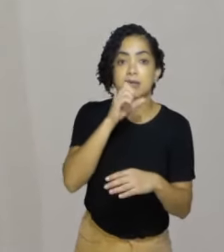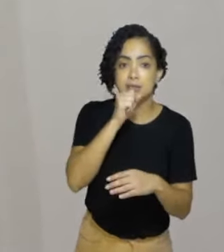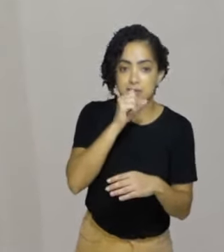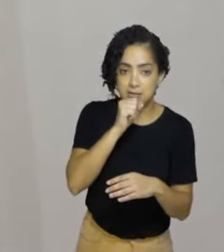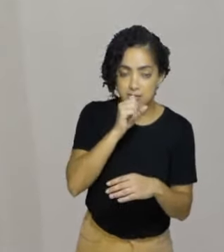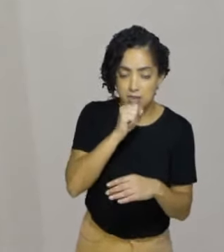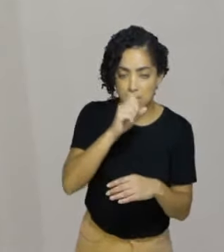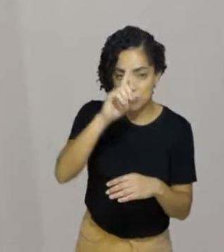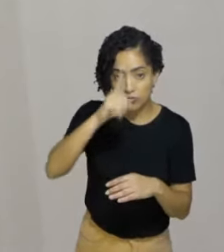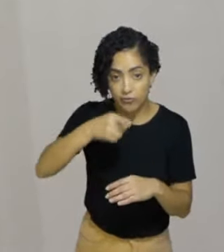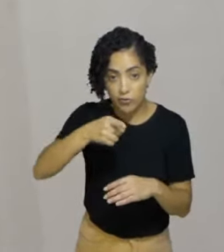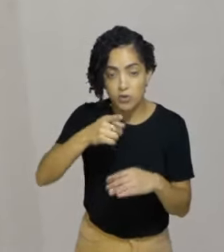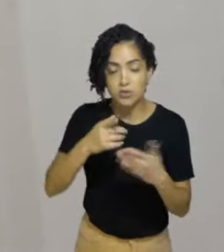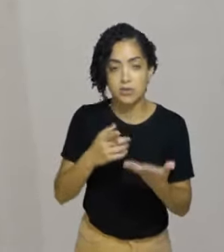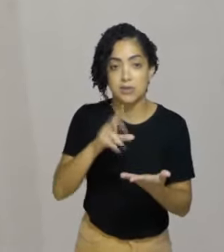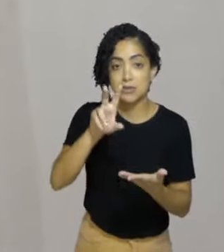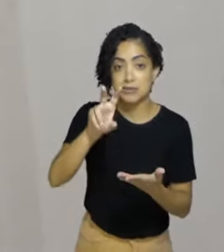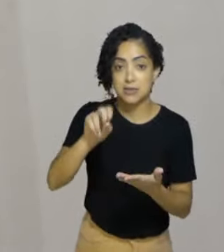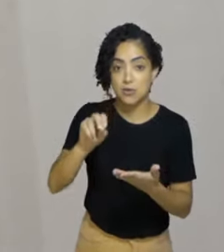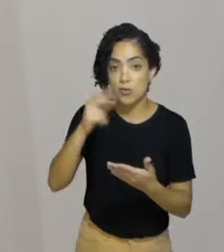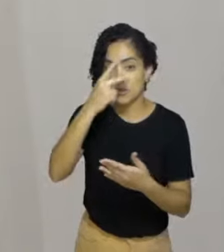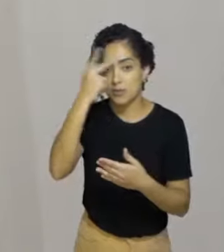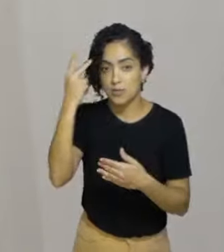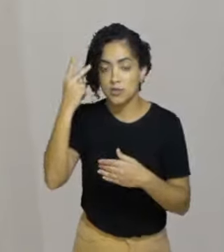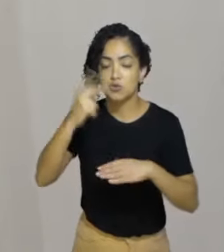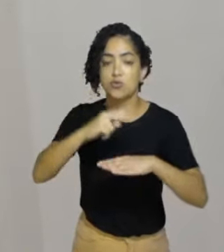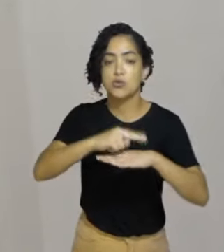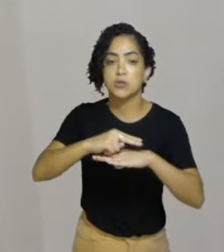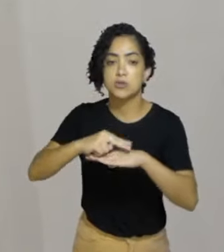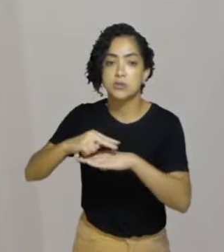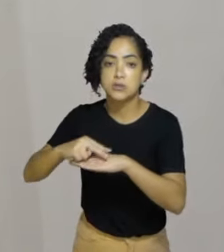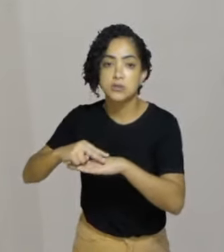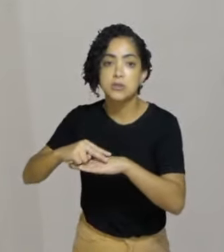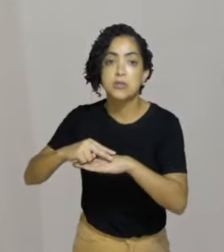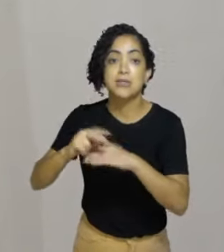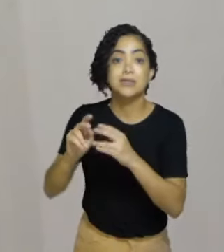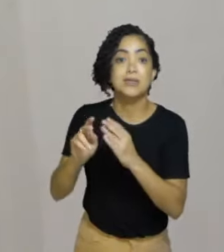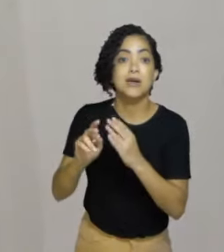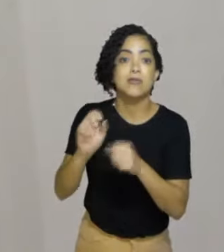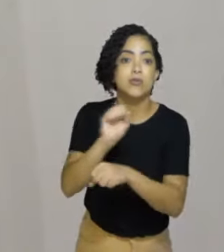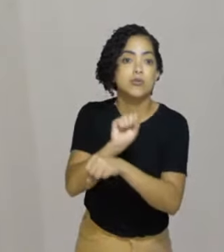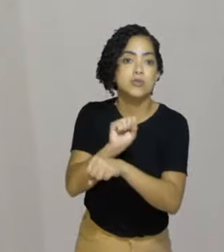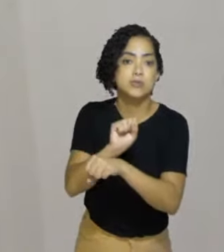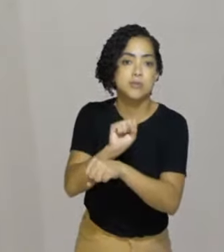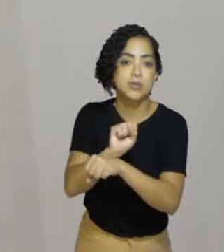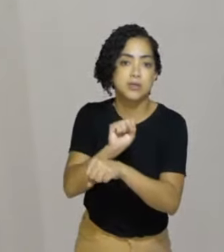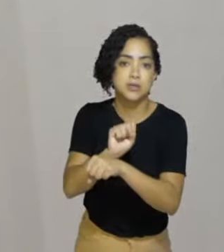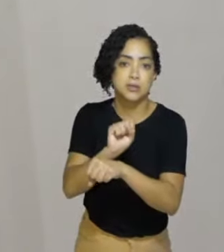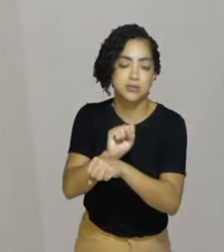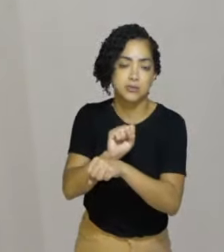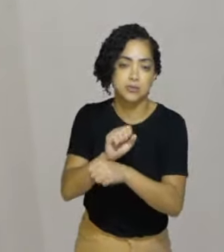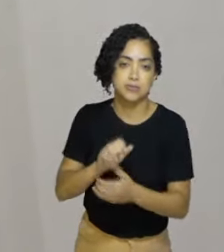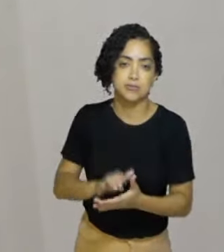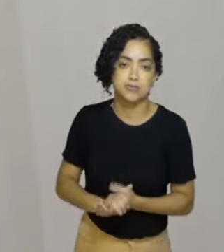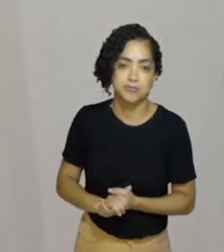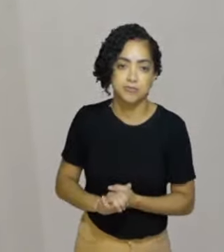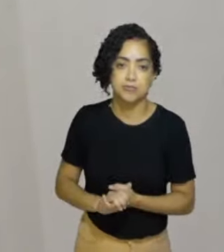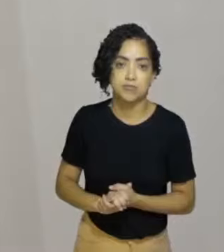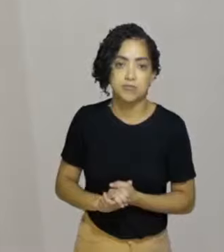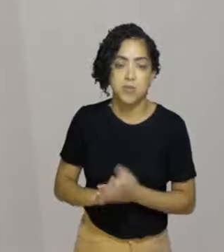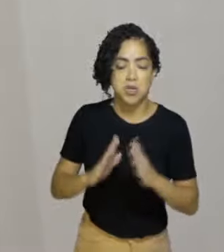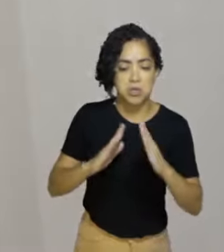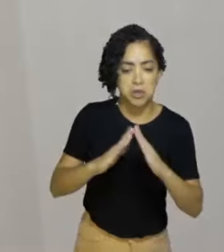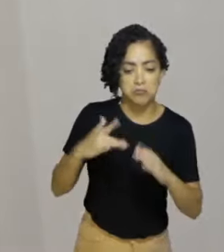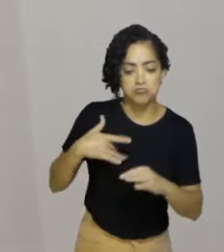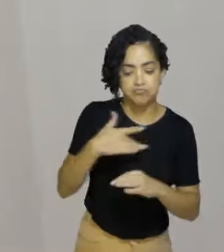já mandado 50 pacientes que estavam esperando lá nos PAs e posto de saúde, nem se fala, mas